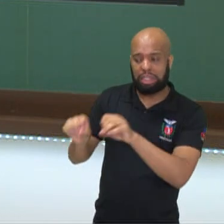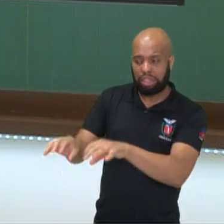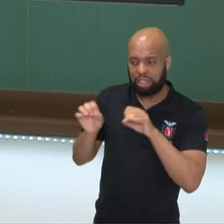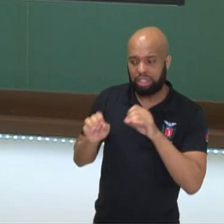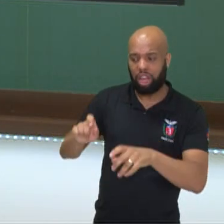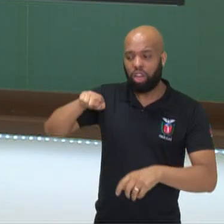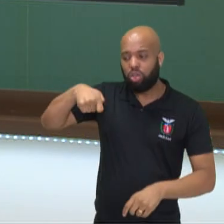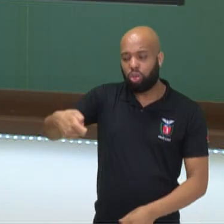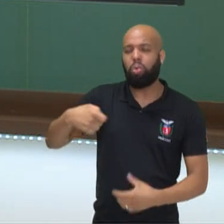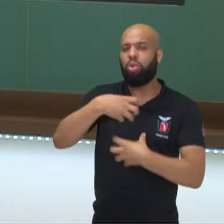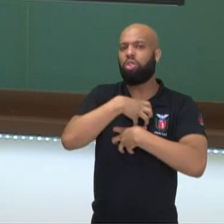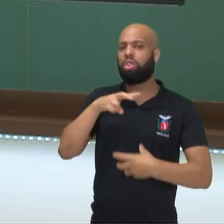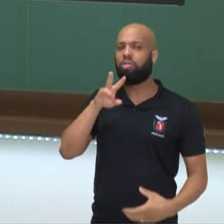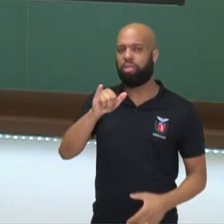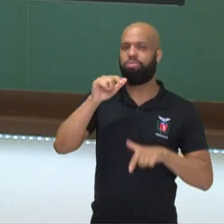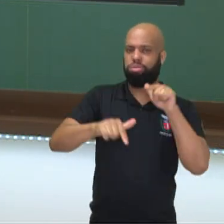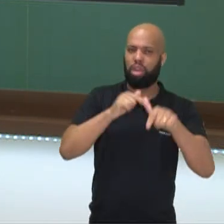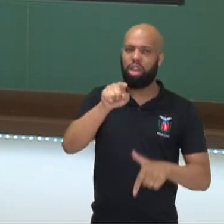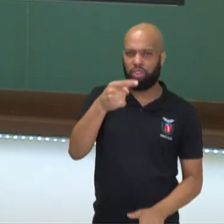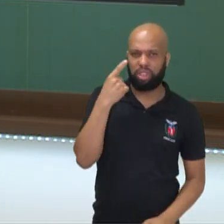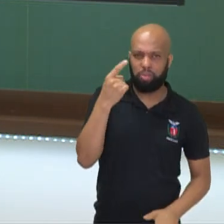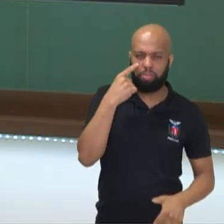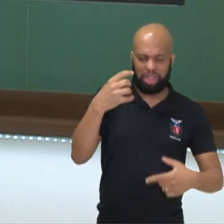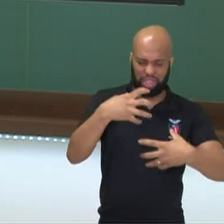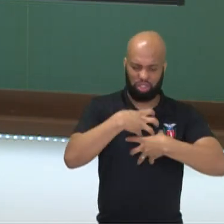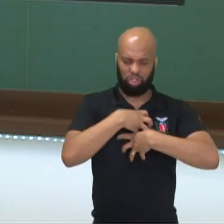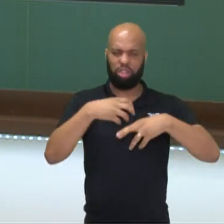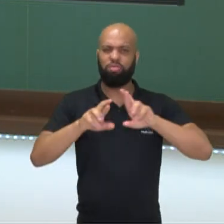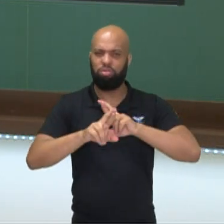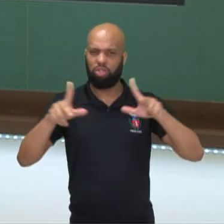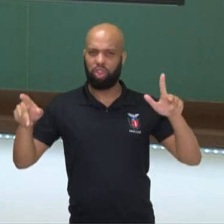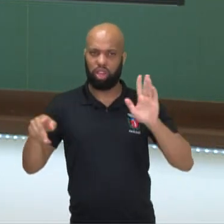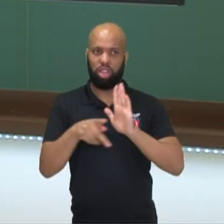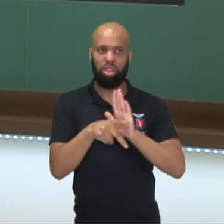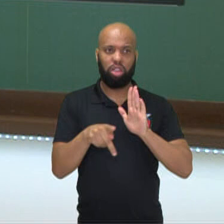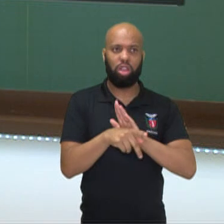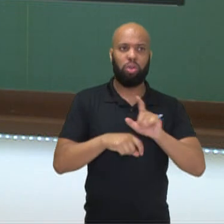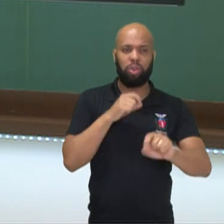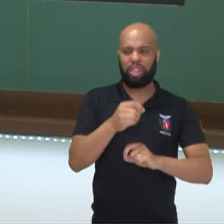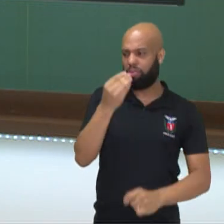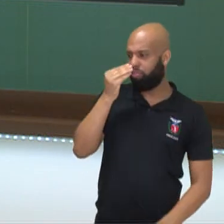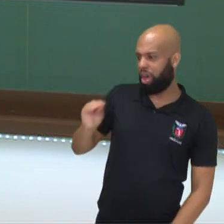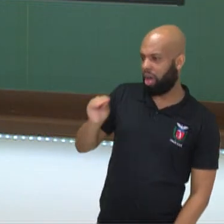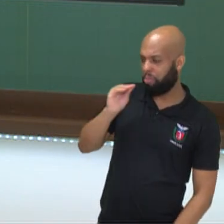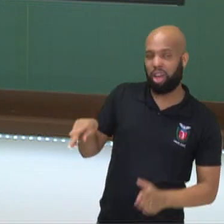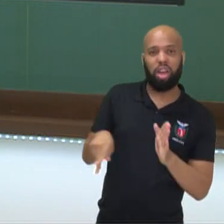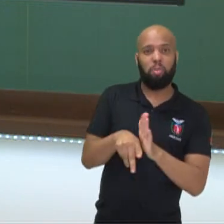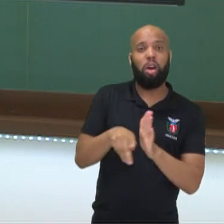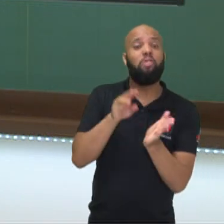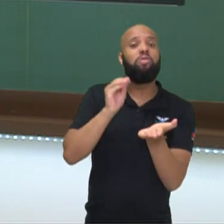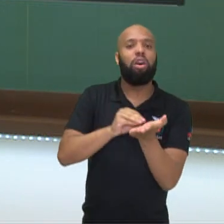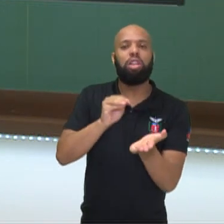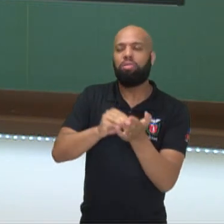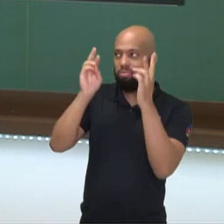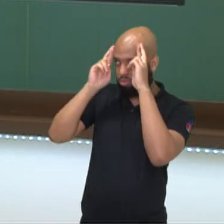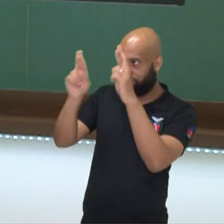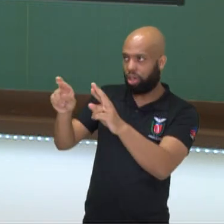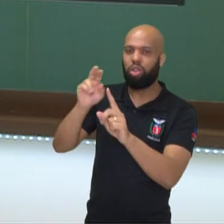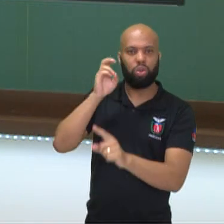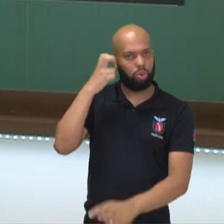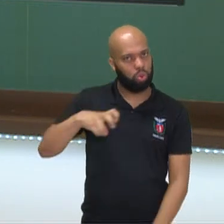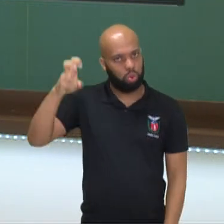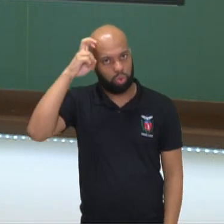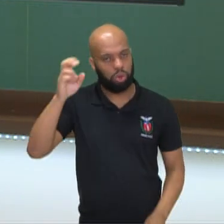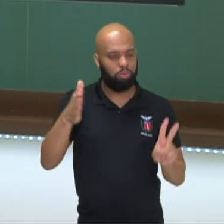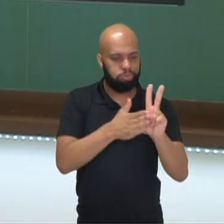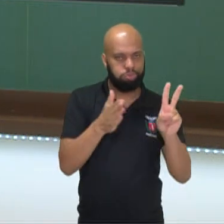serem trabalhadores. Percebeu em ambas ideias o desprezo pelo respeito à cultura indígena. A ideia